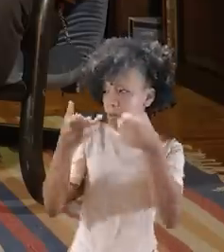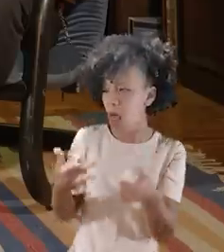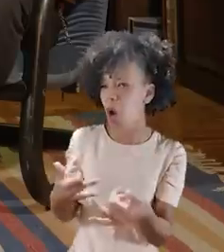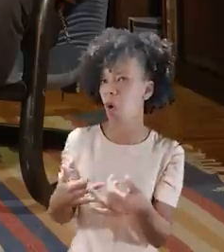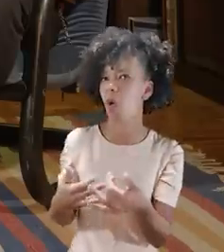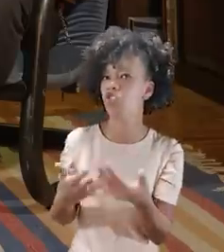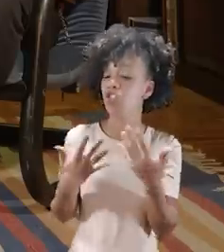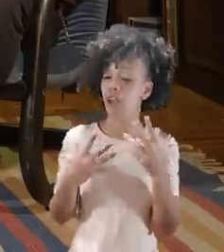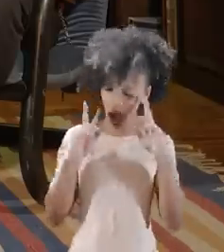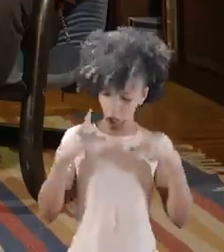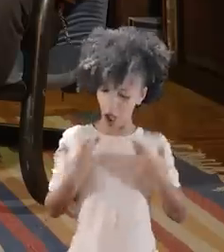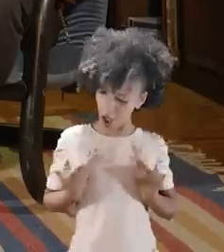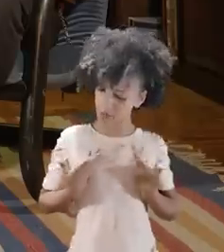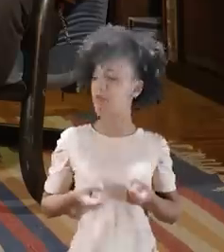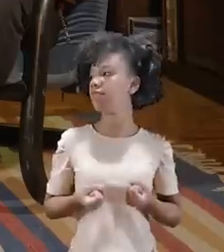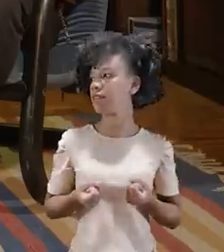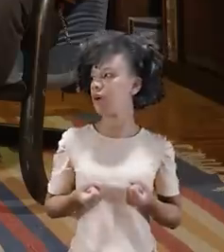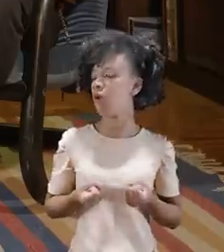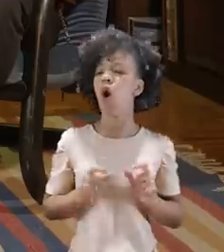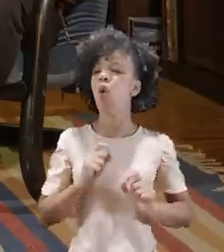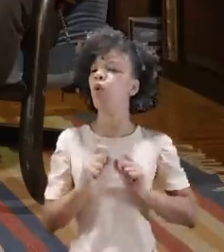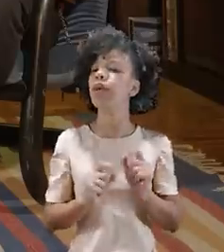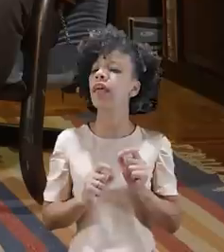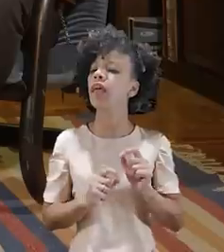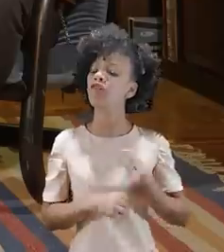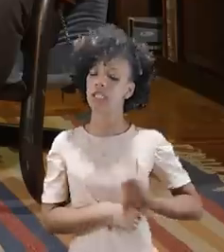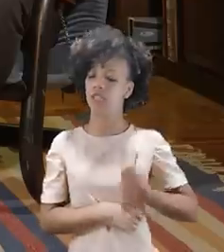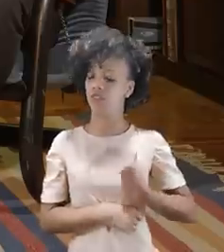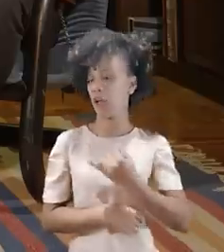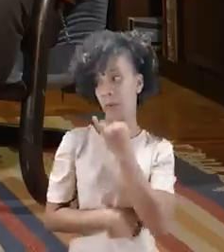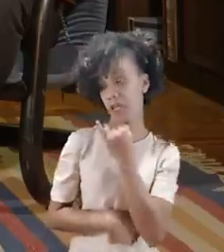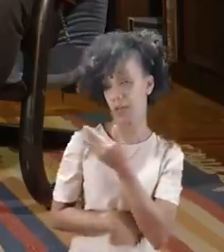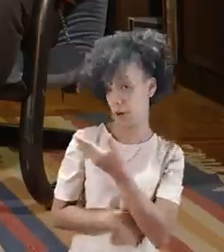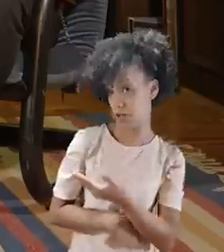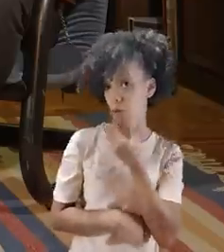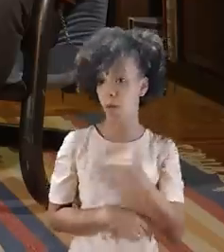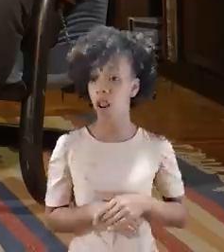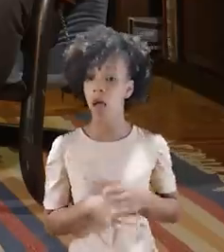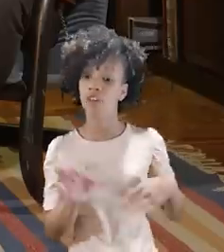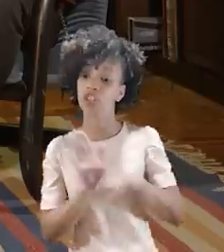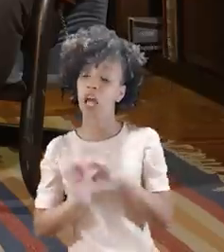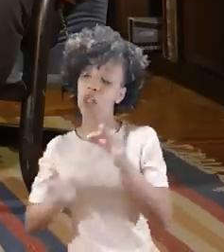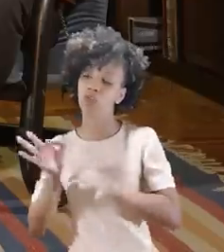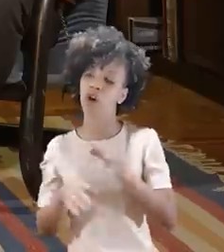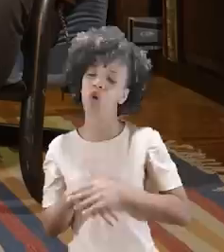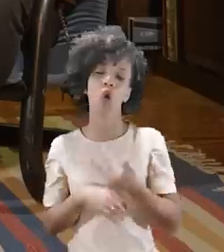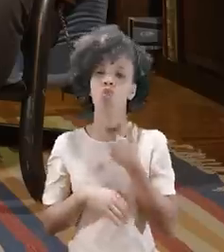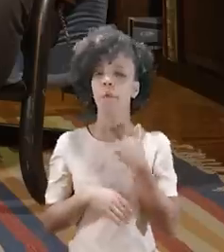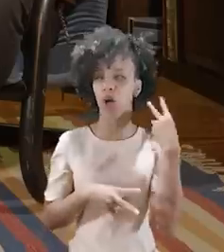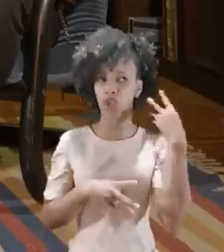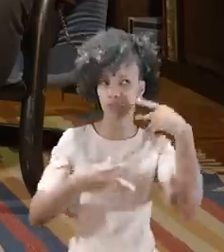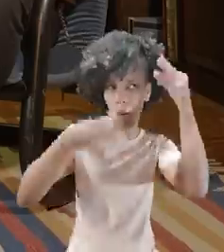colocou bem de aceitação da pessoa ou com quem você tá com mais ou menos por exemplo o cara o cara vai entrar no fórum ele não vai entrar